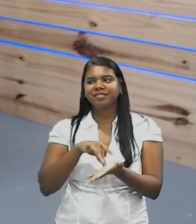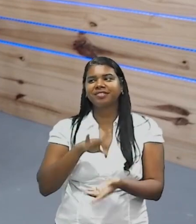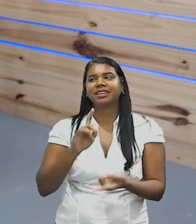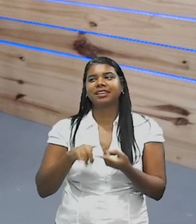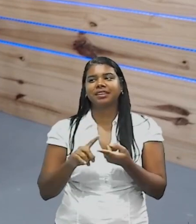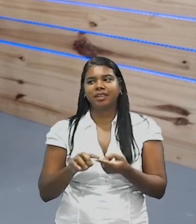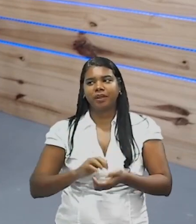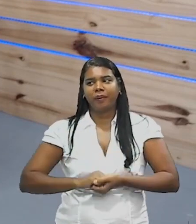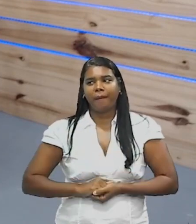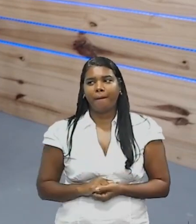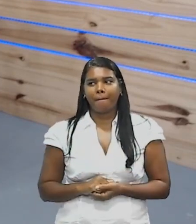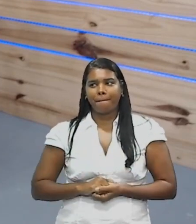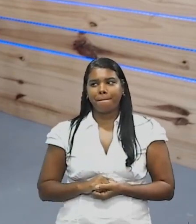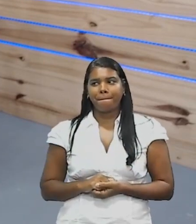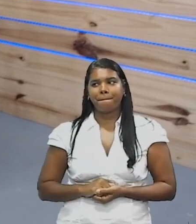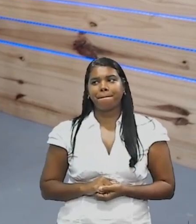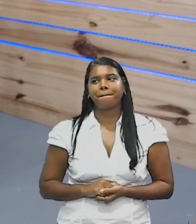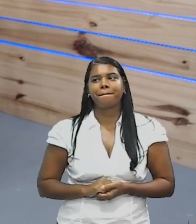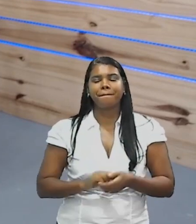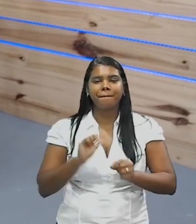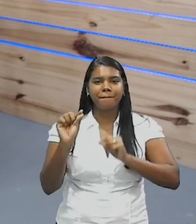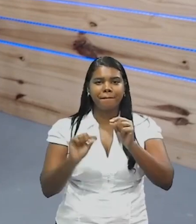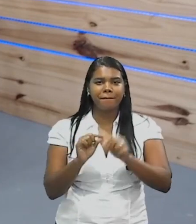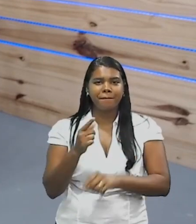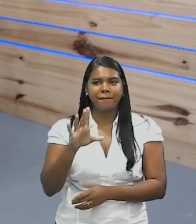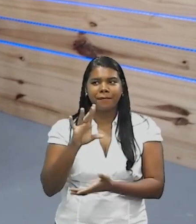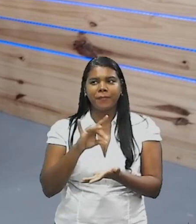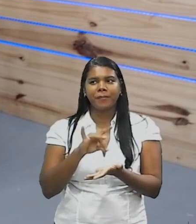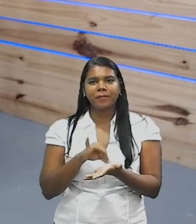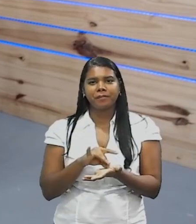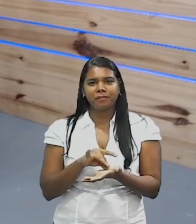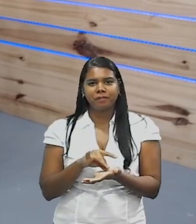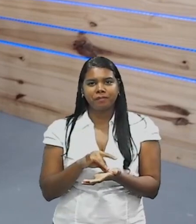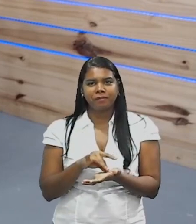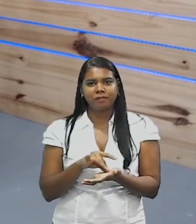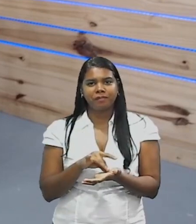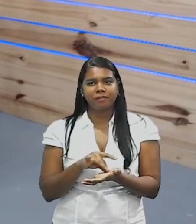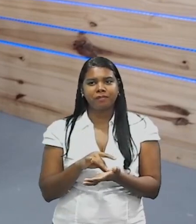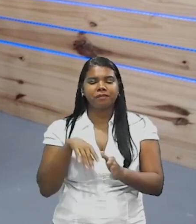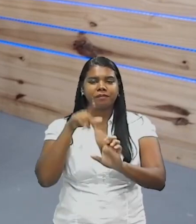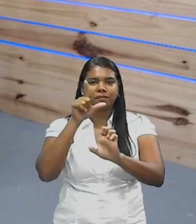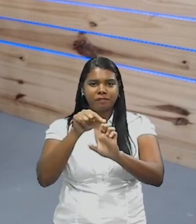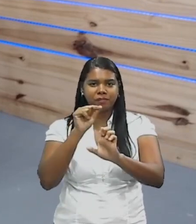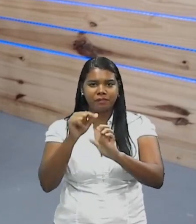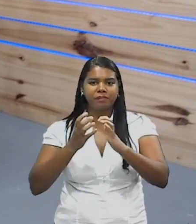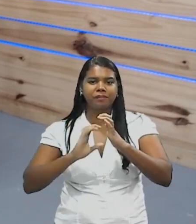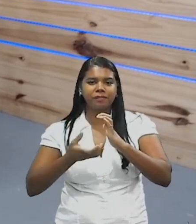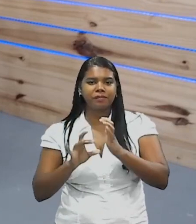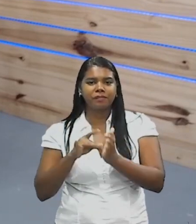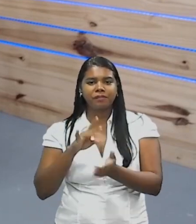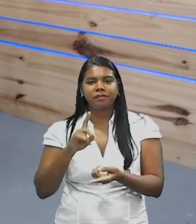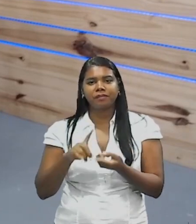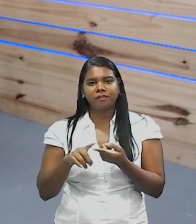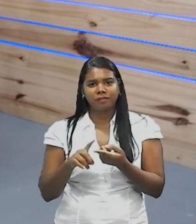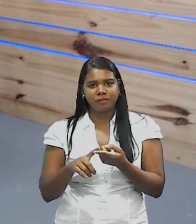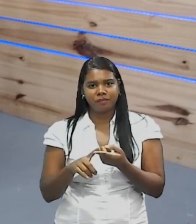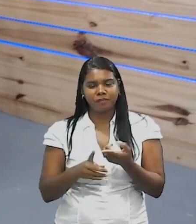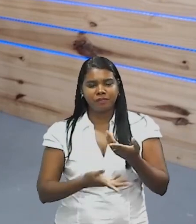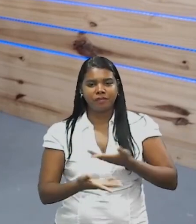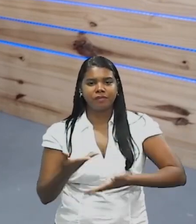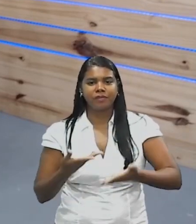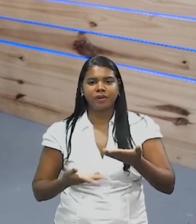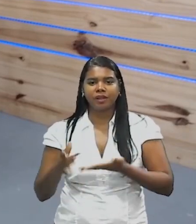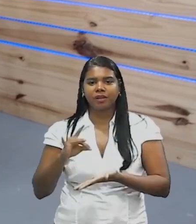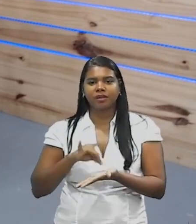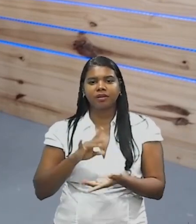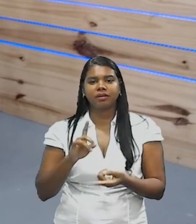né? E fazer com que não só o cliente ele tenha ciência que a empresa trabalha com qualidade, como também os próprios colaboradores, que é aquilo